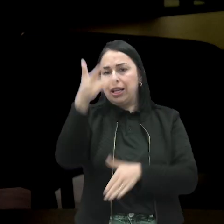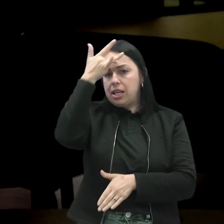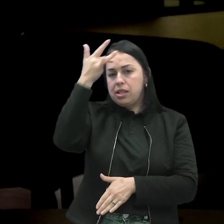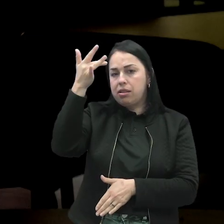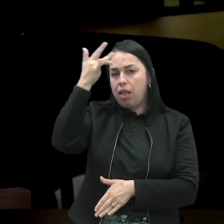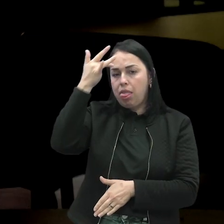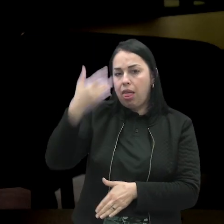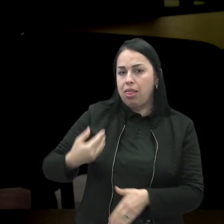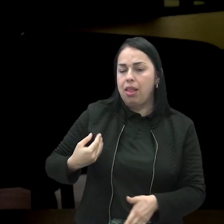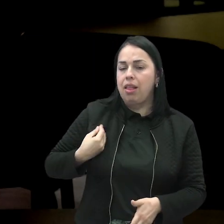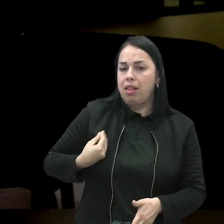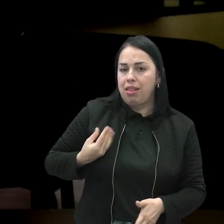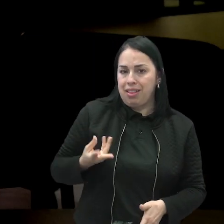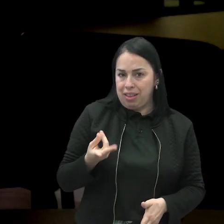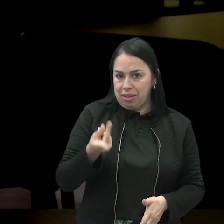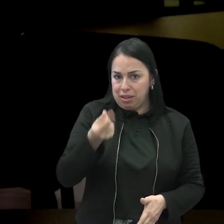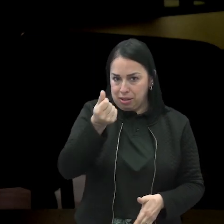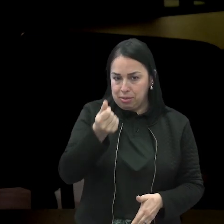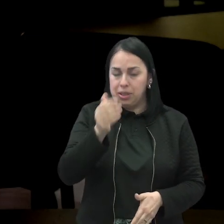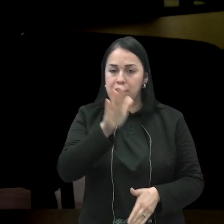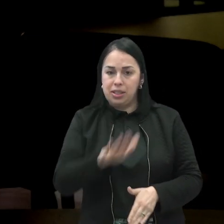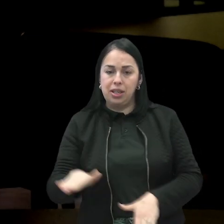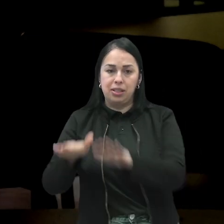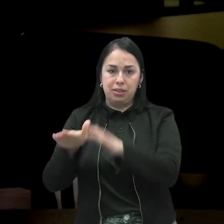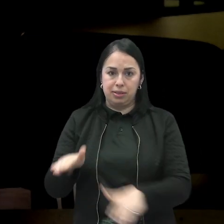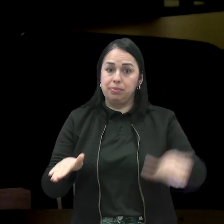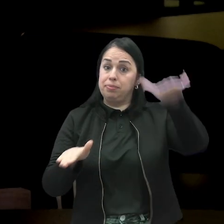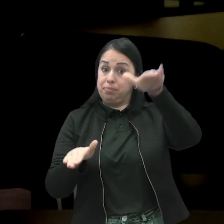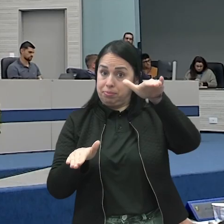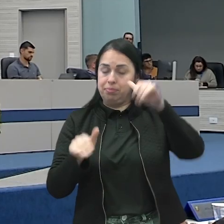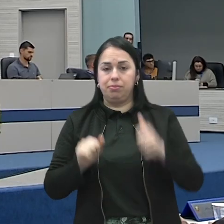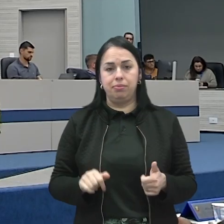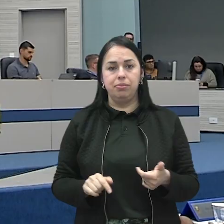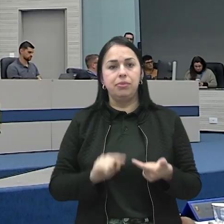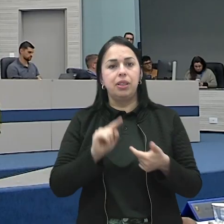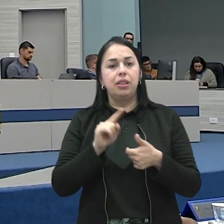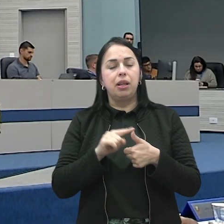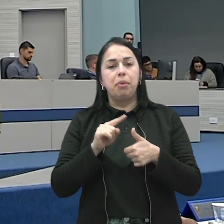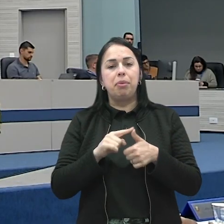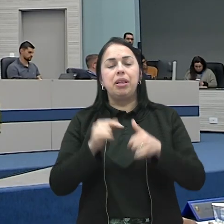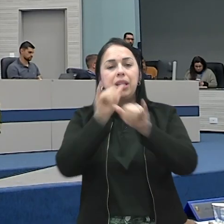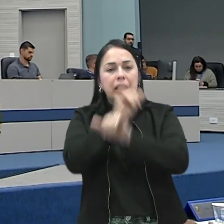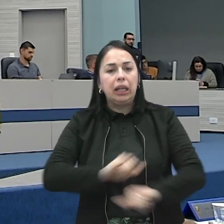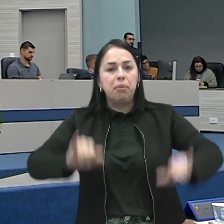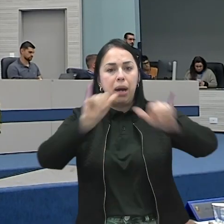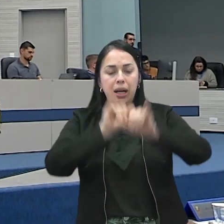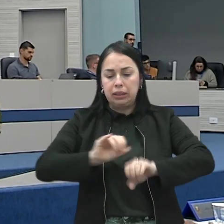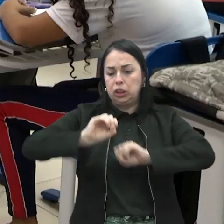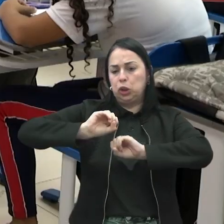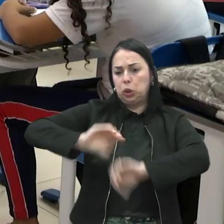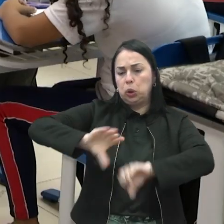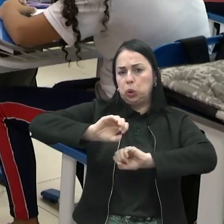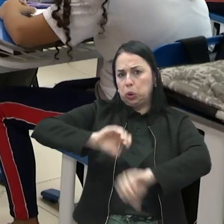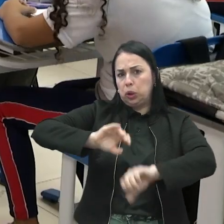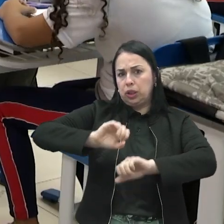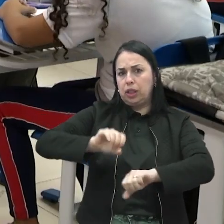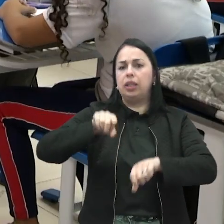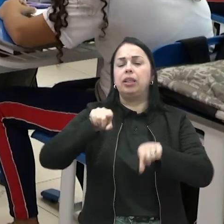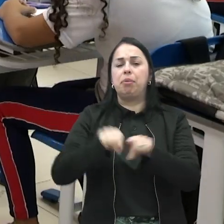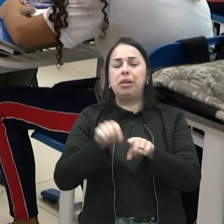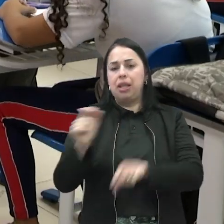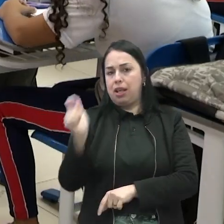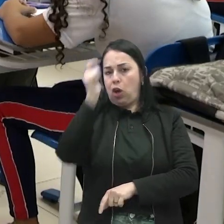em bem-estar digital de crianças, adolescentes e familiares. A matéria prevê campanhas educativas e atividades